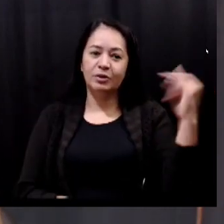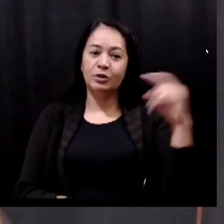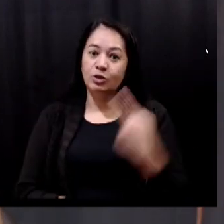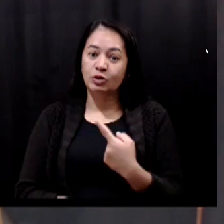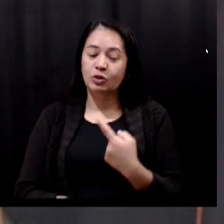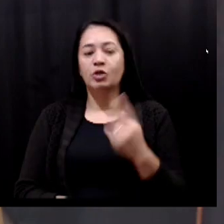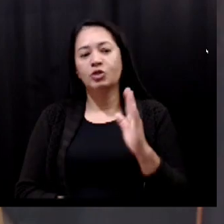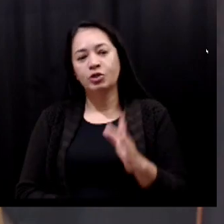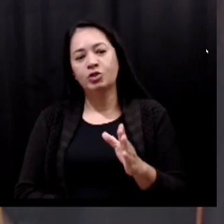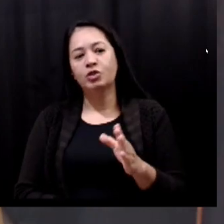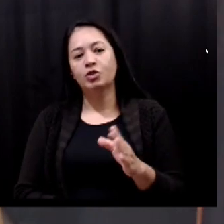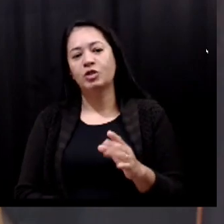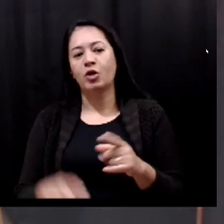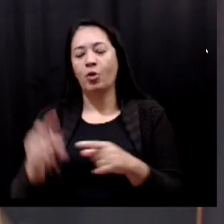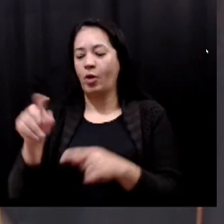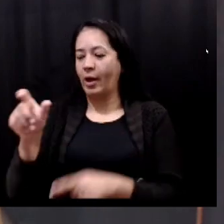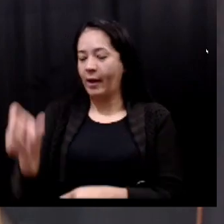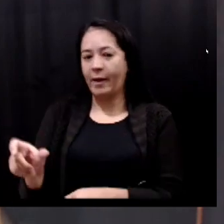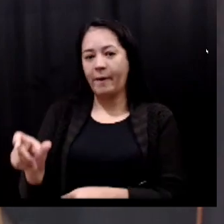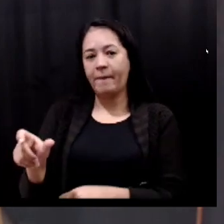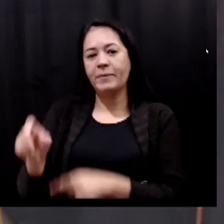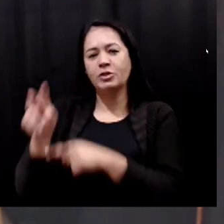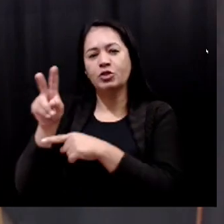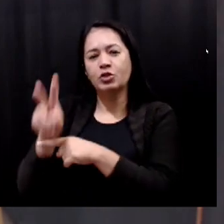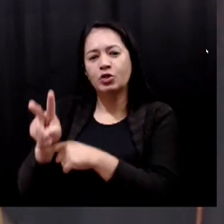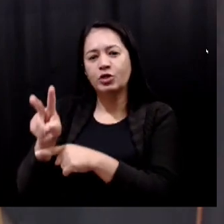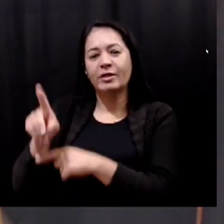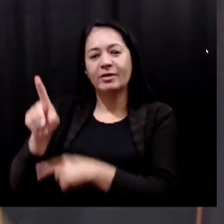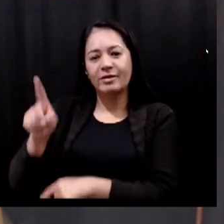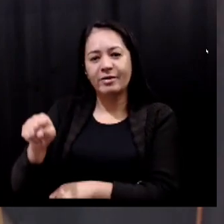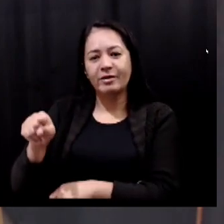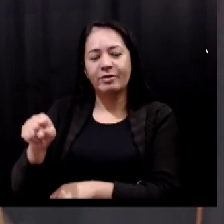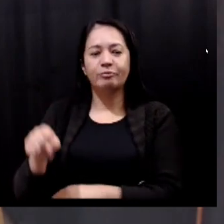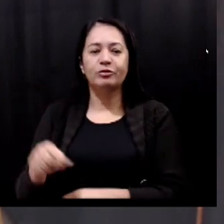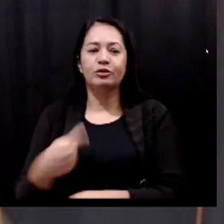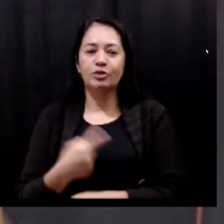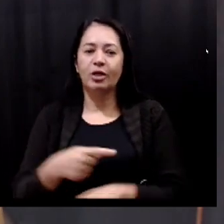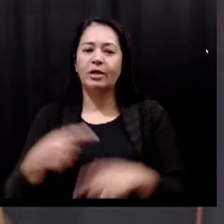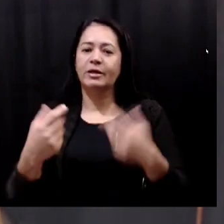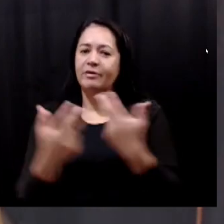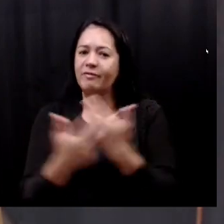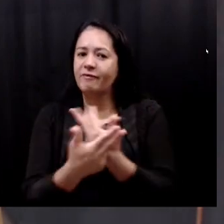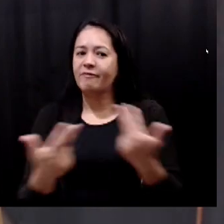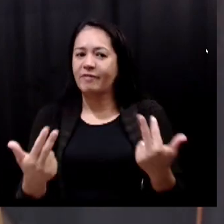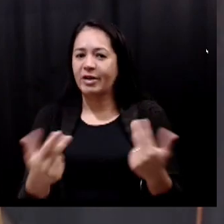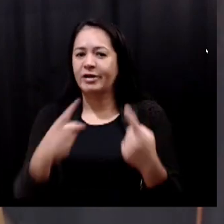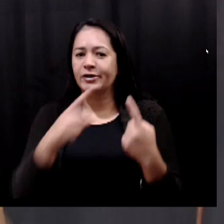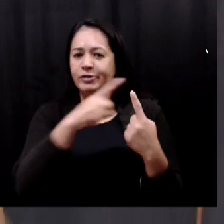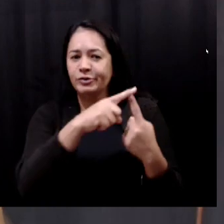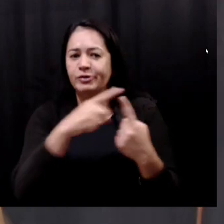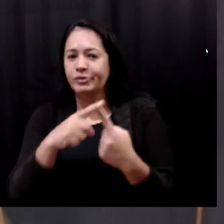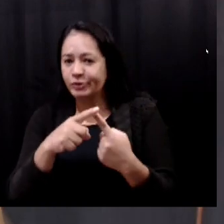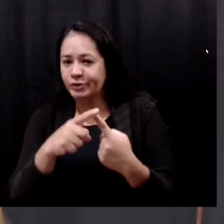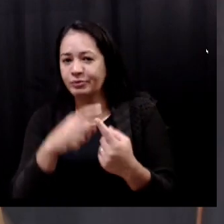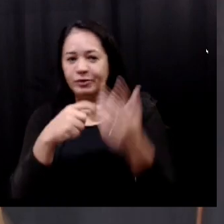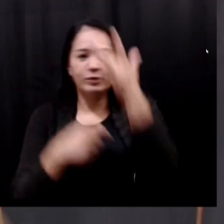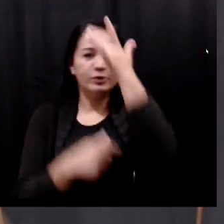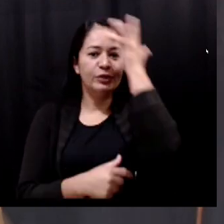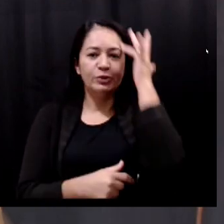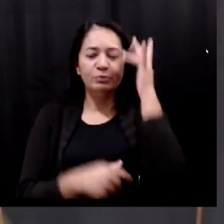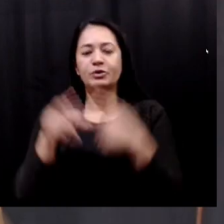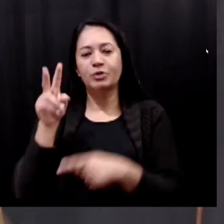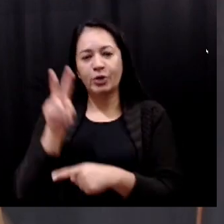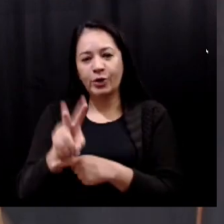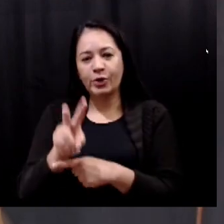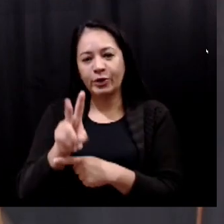o cuidador de pessoas, né, que estão adoentadas, a gente tem vários tipos de cuidador, e que bom que a gente vai falar das mães,